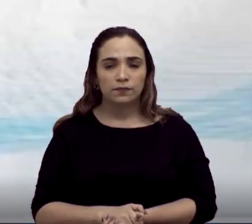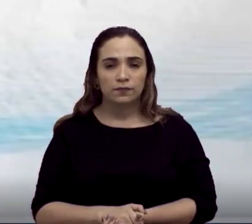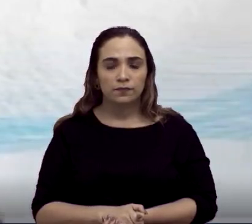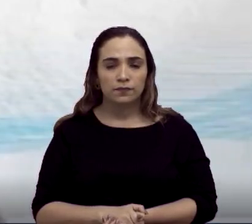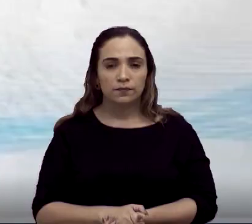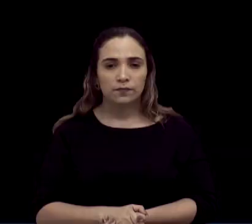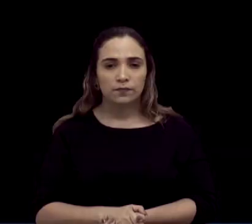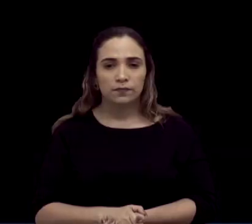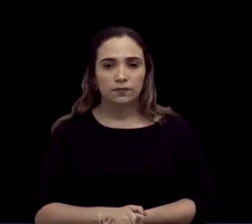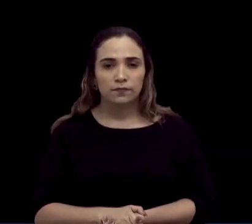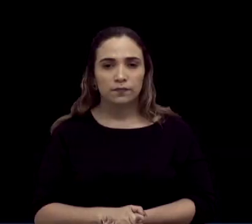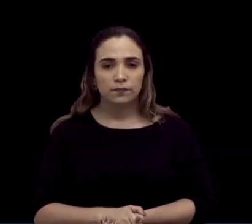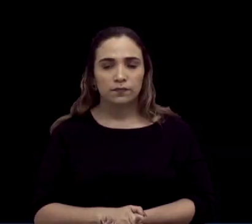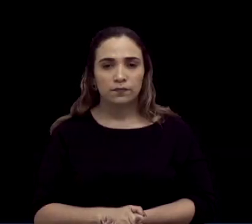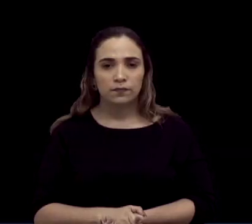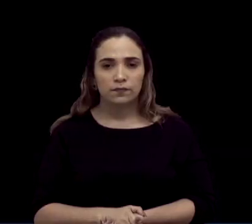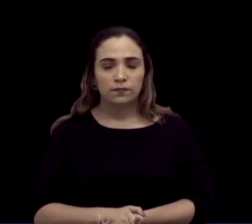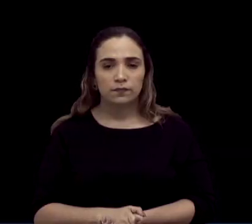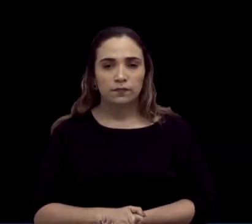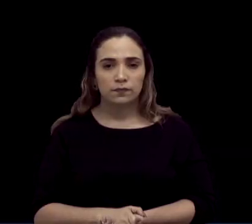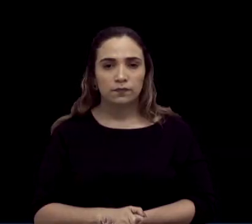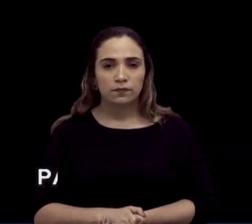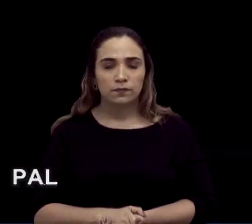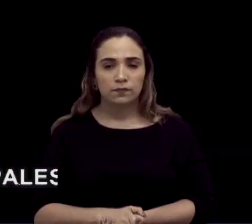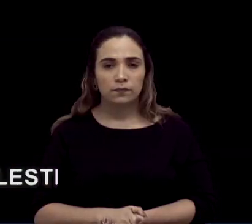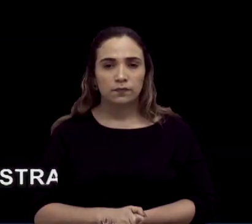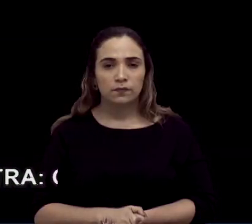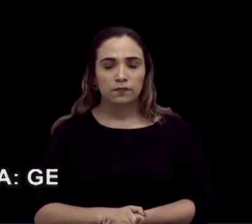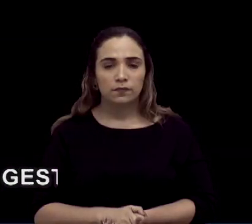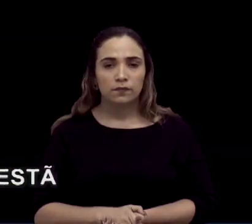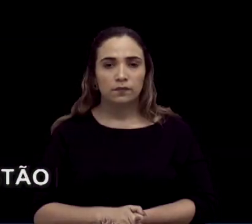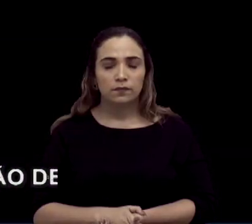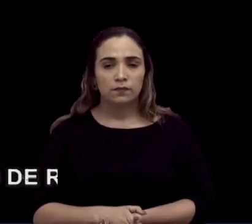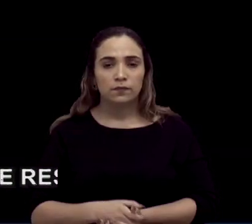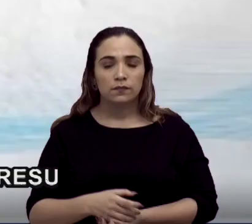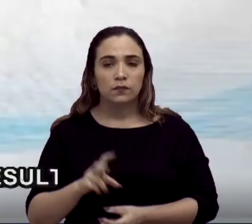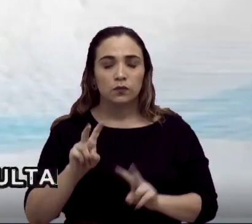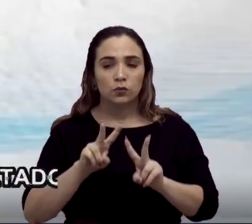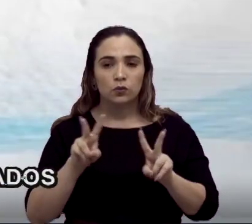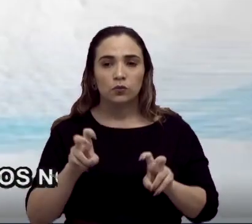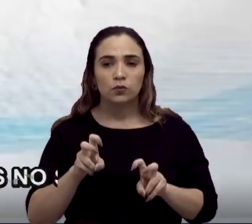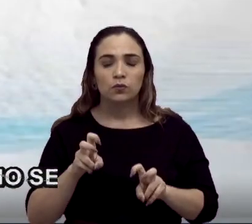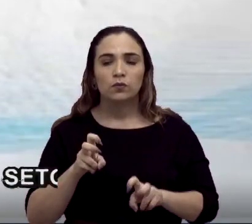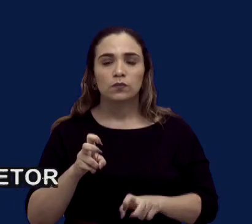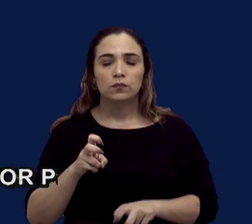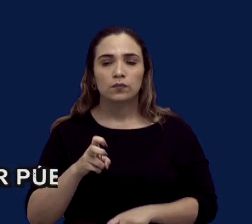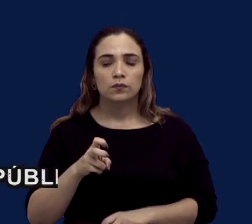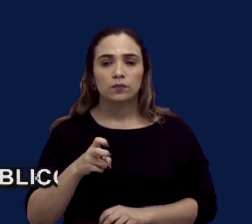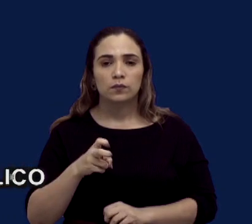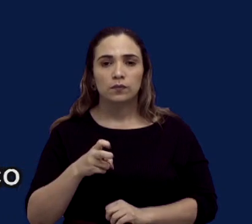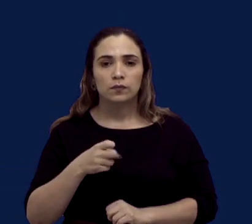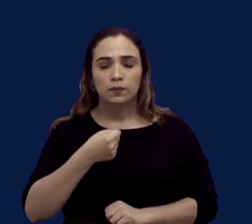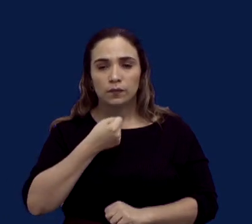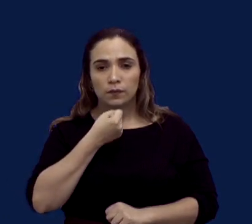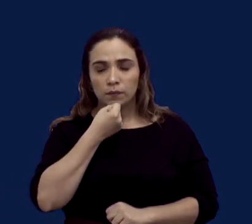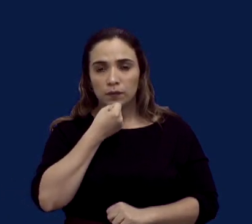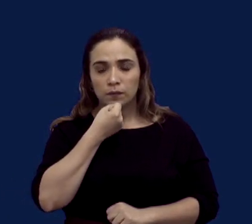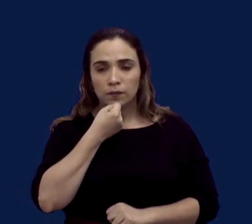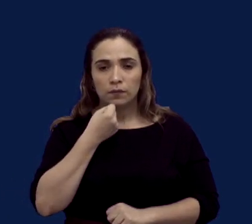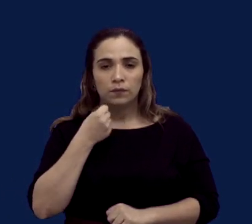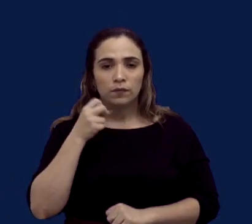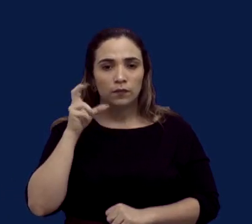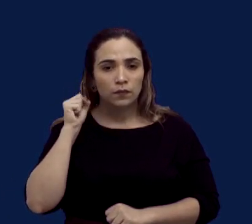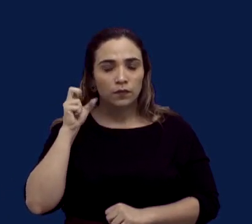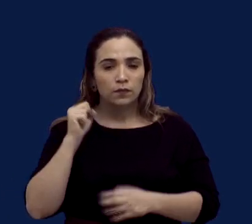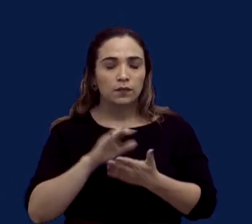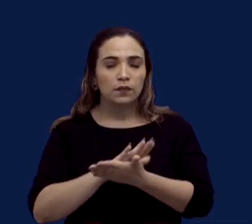Não, é porque eu acho que a gente teve uma dificuldade com a questão do áudio agora. Eu tava falando, conduziu muito bem. Eu não